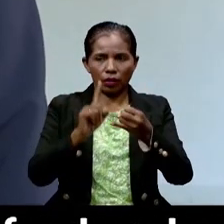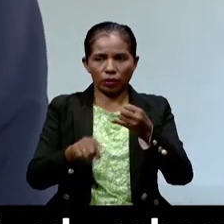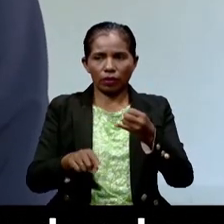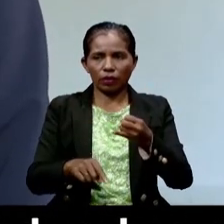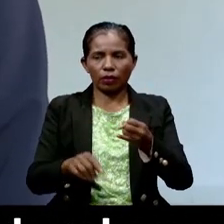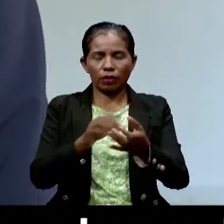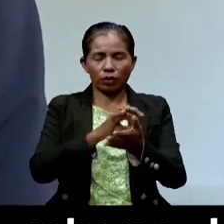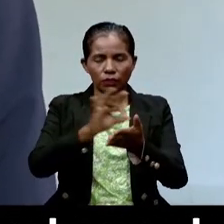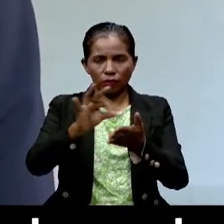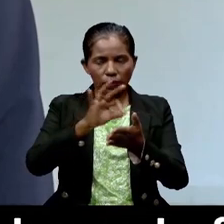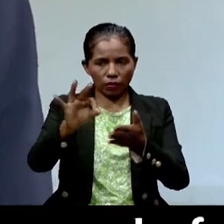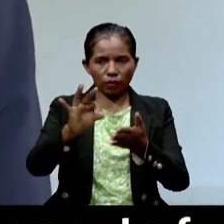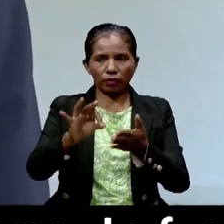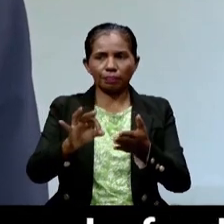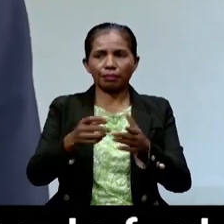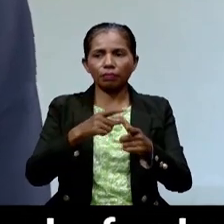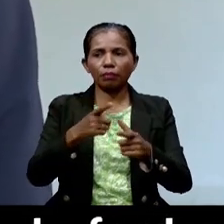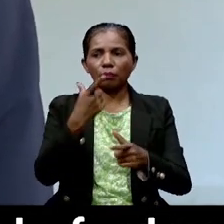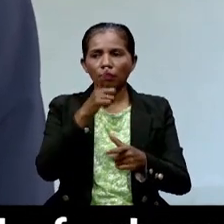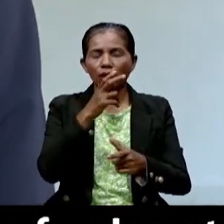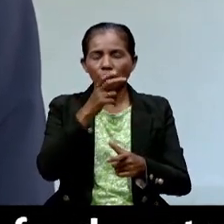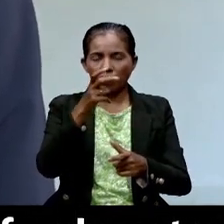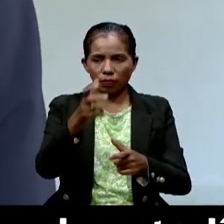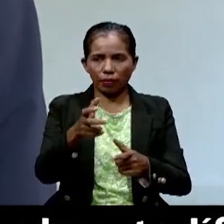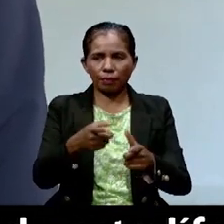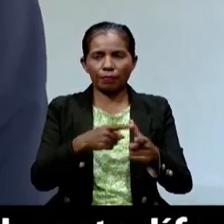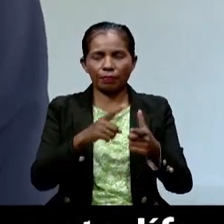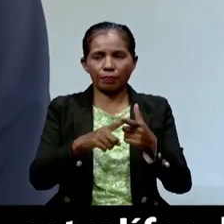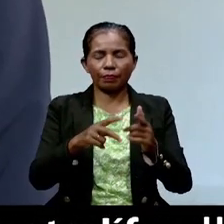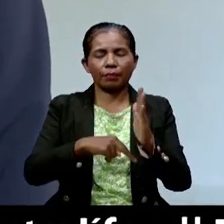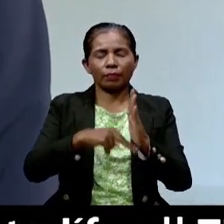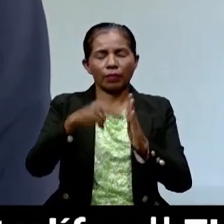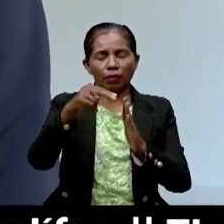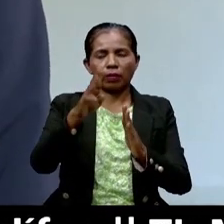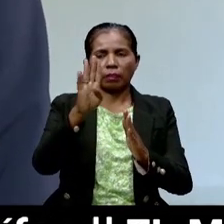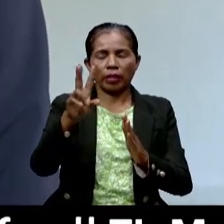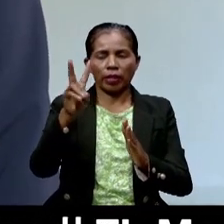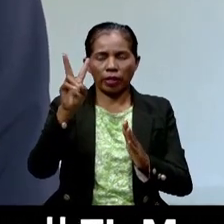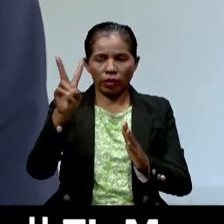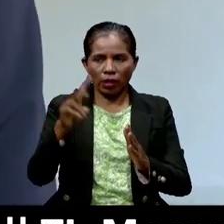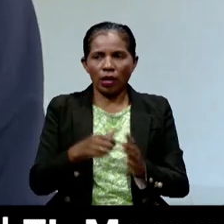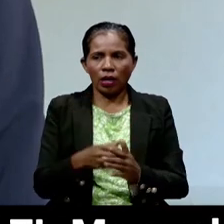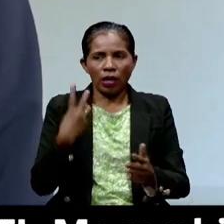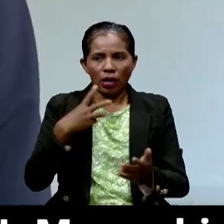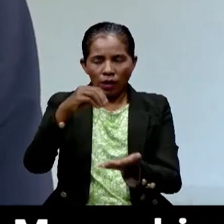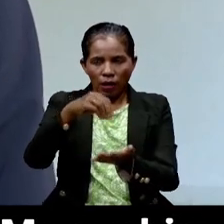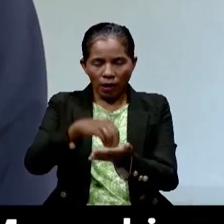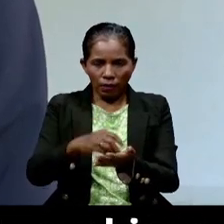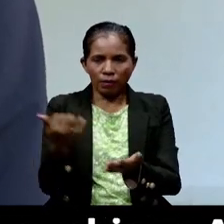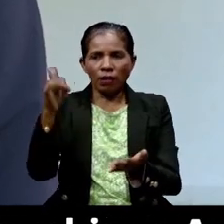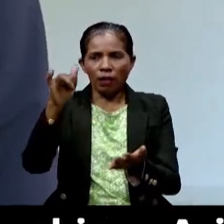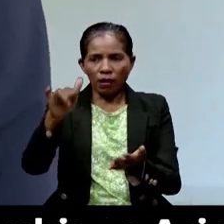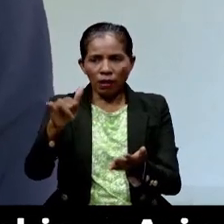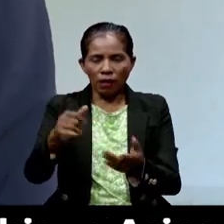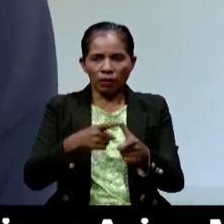a formação lian português ninian nível B2 ninian né be ita garantia den kata sir né be